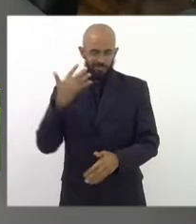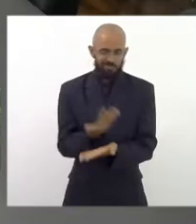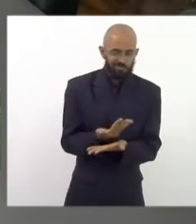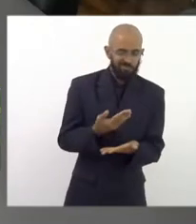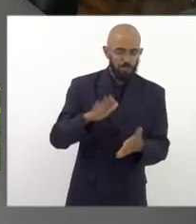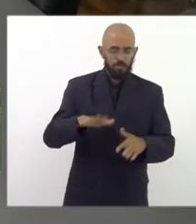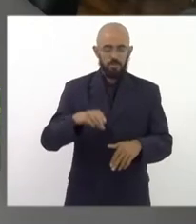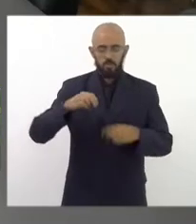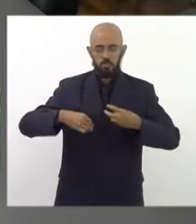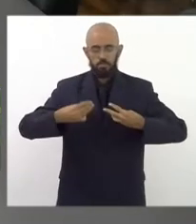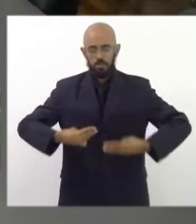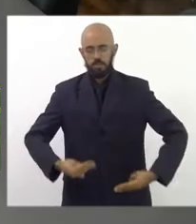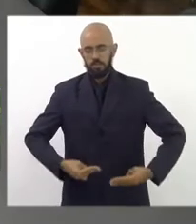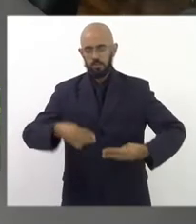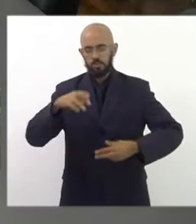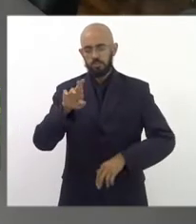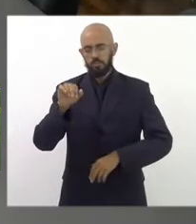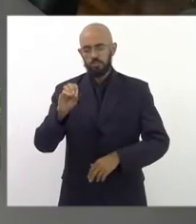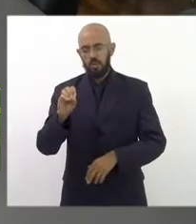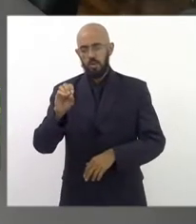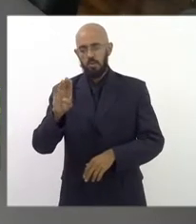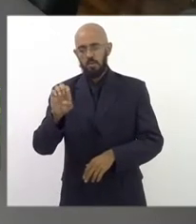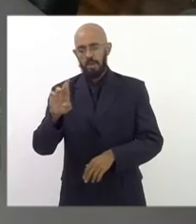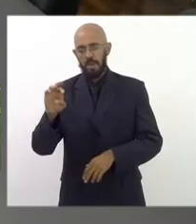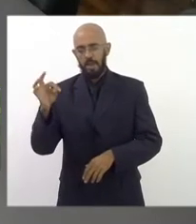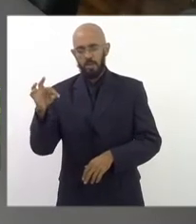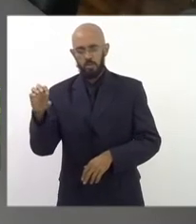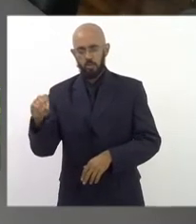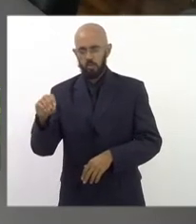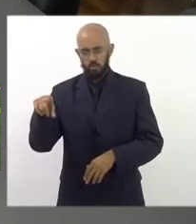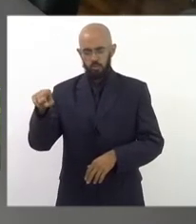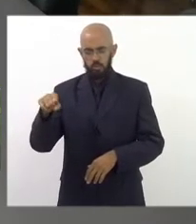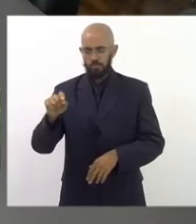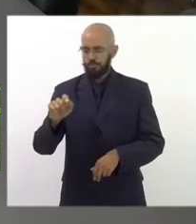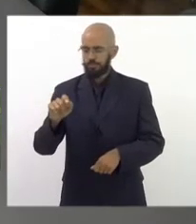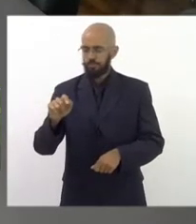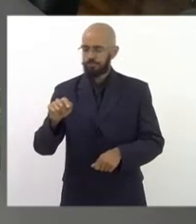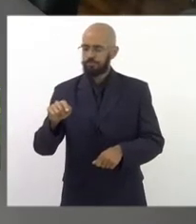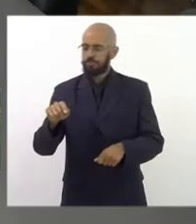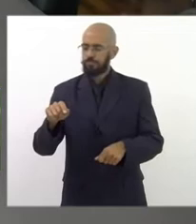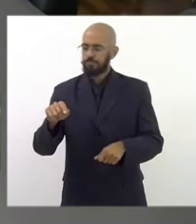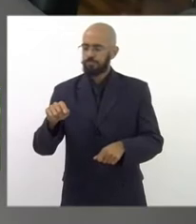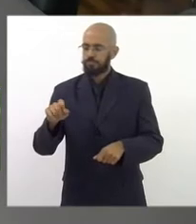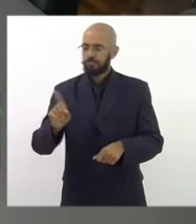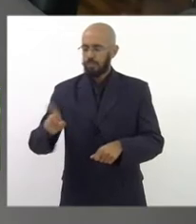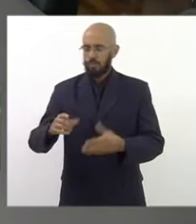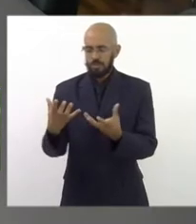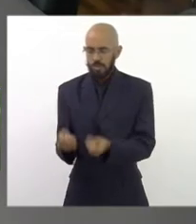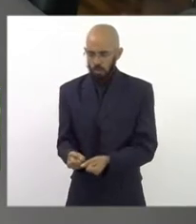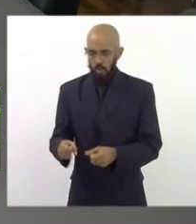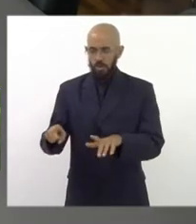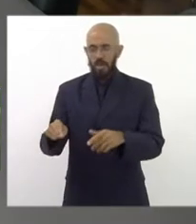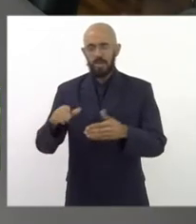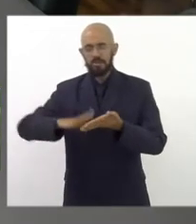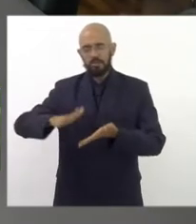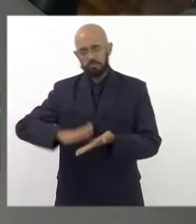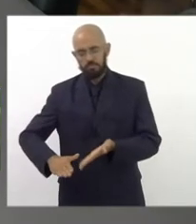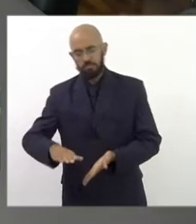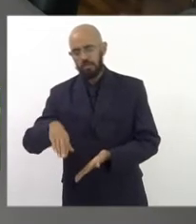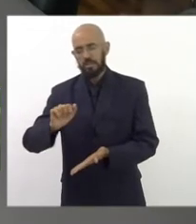Roberto Barroso, que nem cabe, então eles nem consideraram isso, mas com relação às despesas de